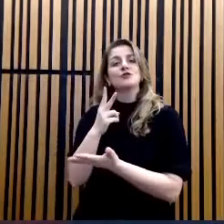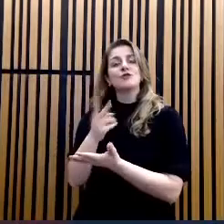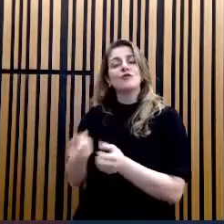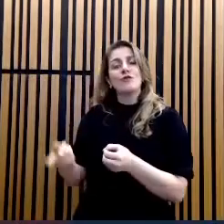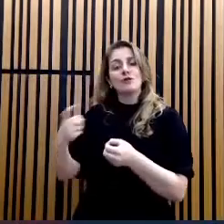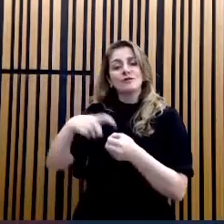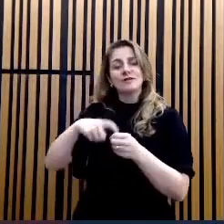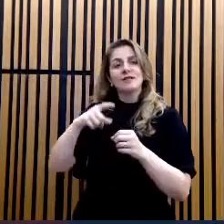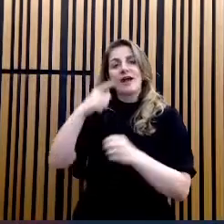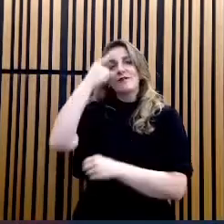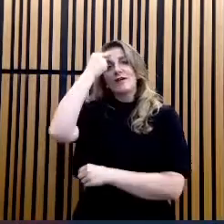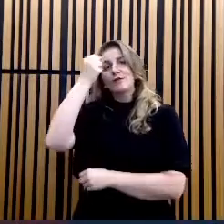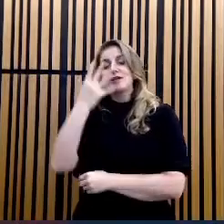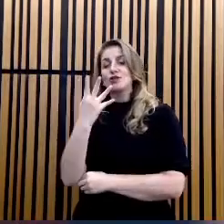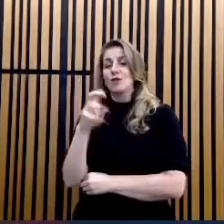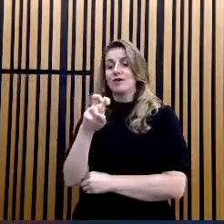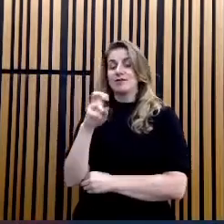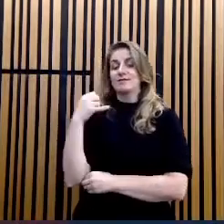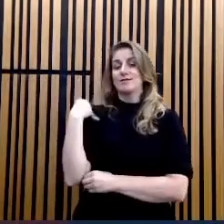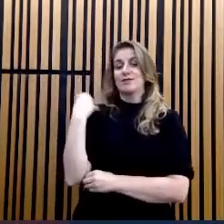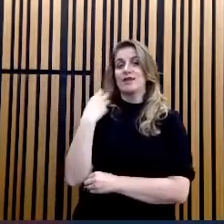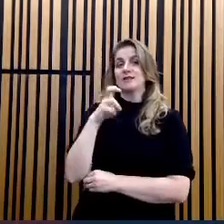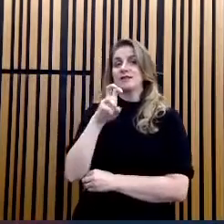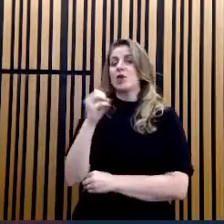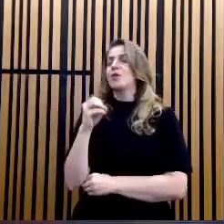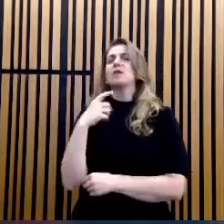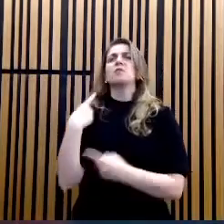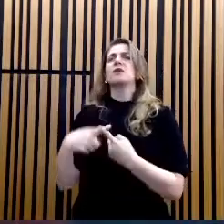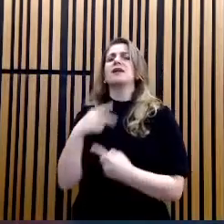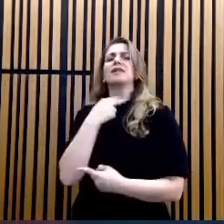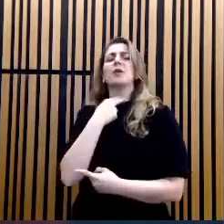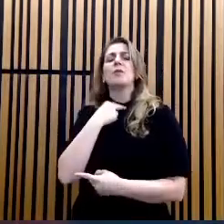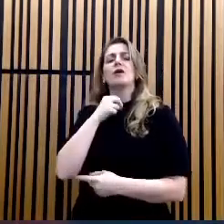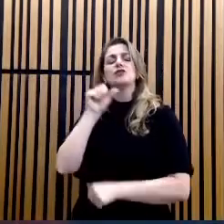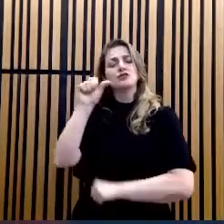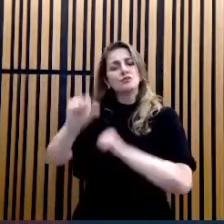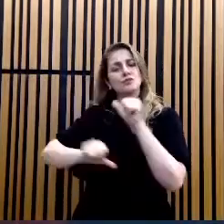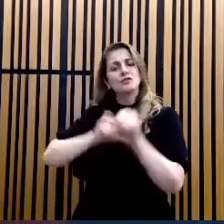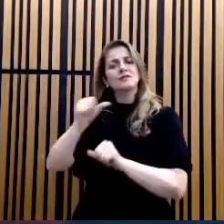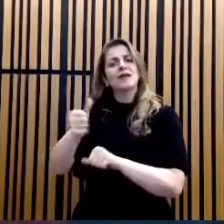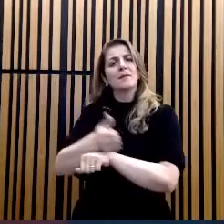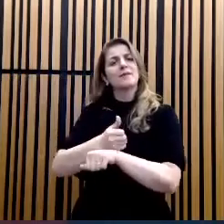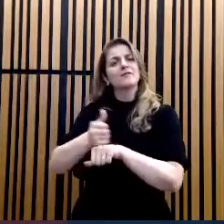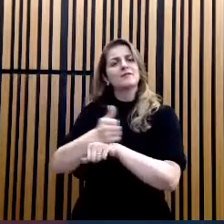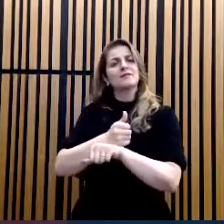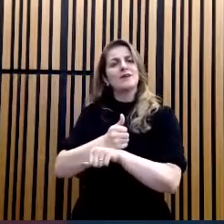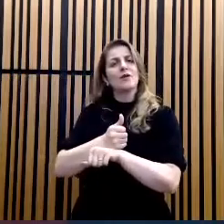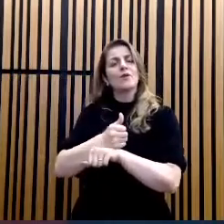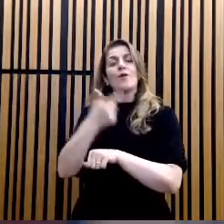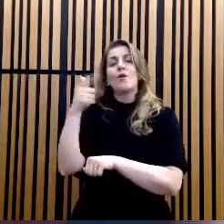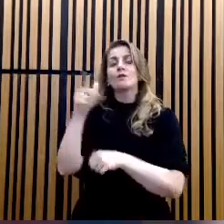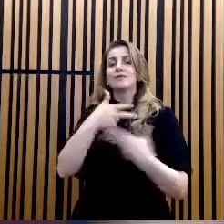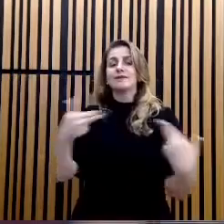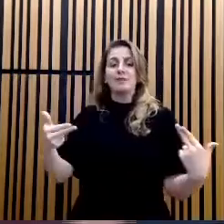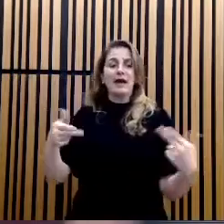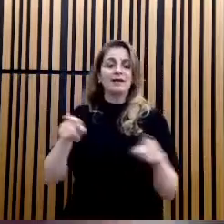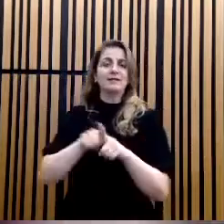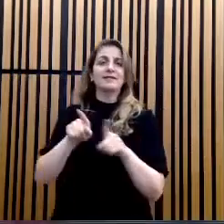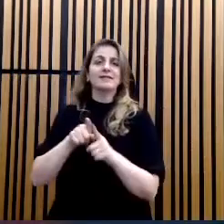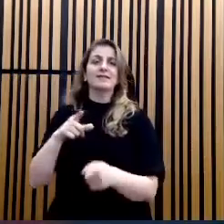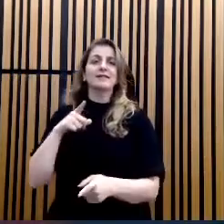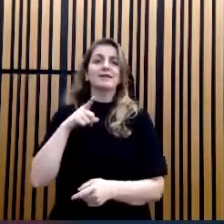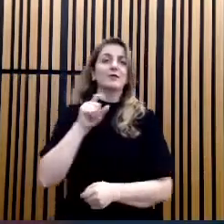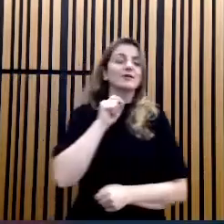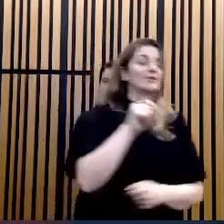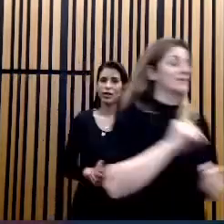faculdade aos 45, aos 50? Por que a gente não pode trocar de profissão? Outra coisa que eu estou fazendo agora,